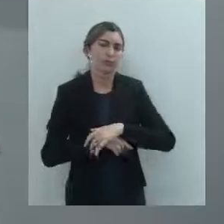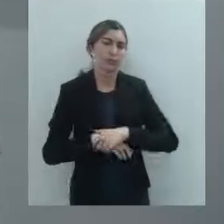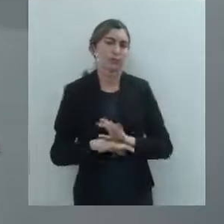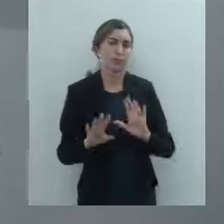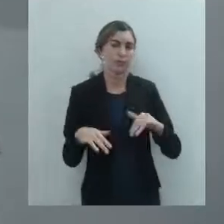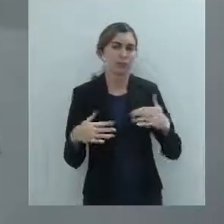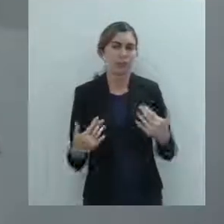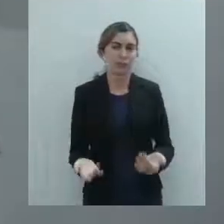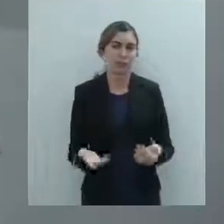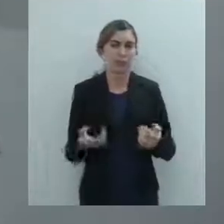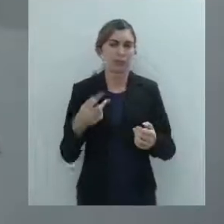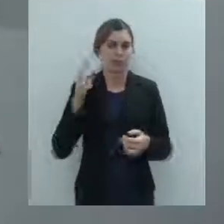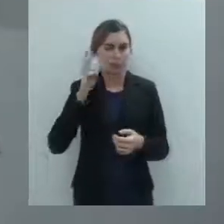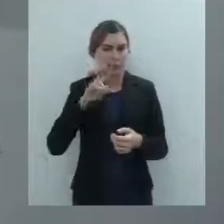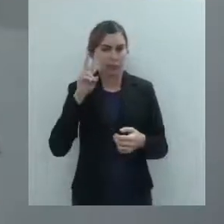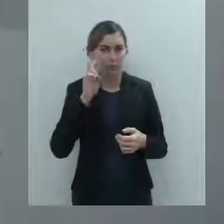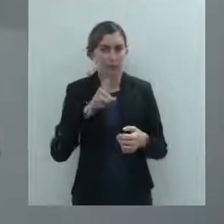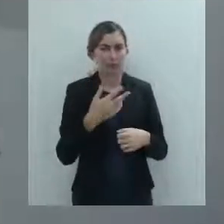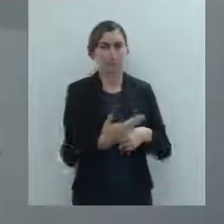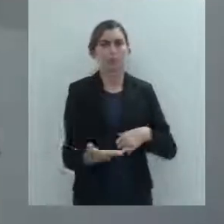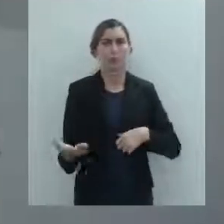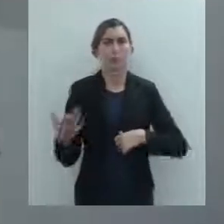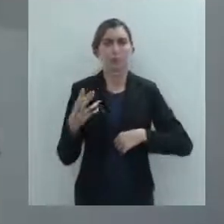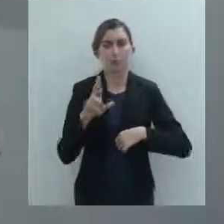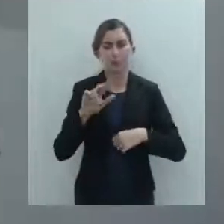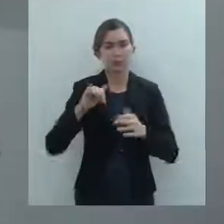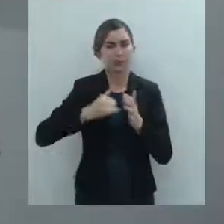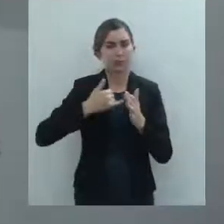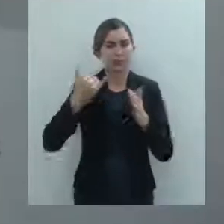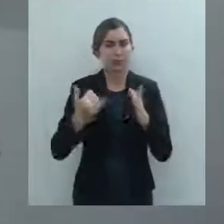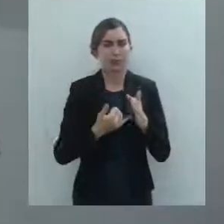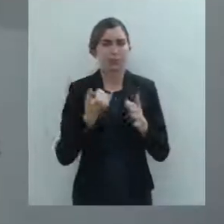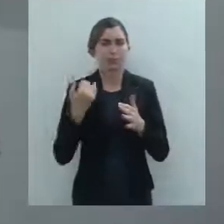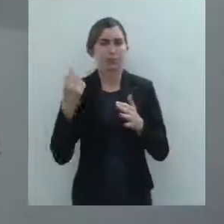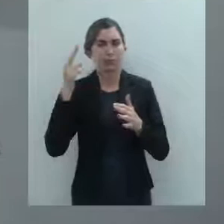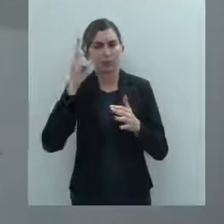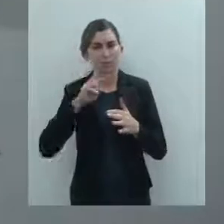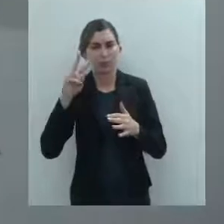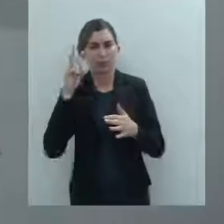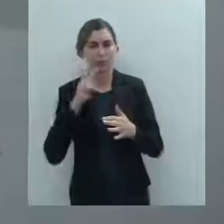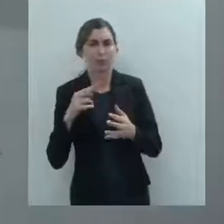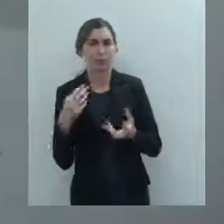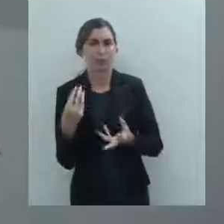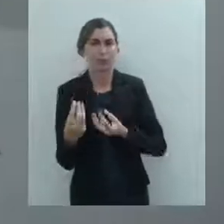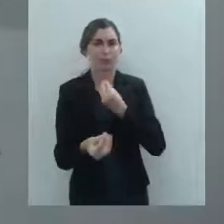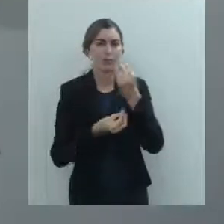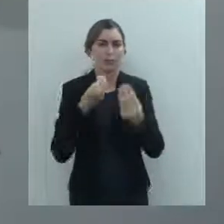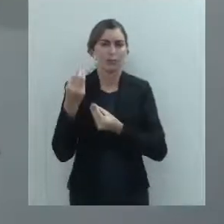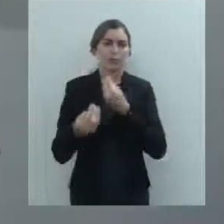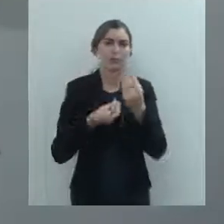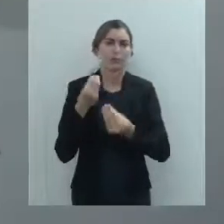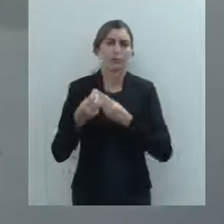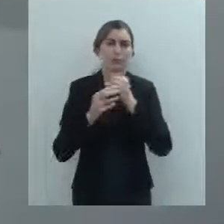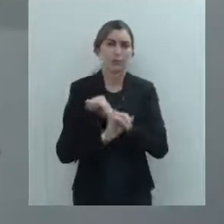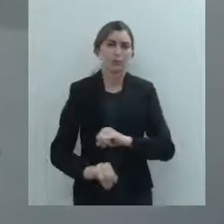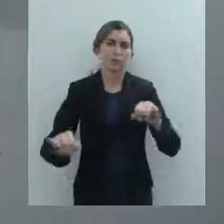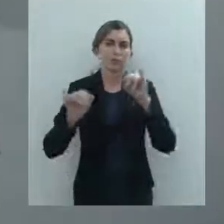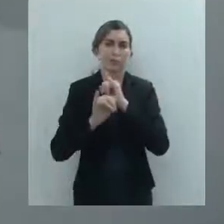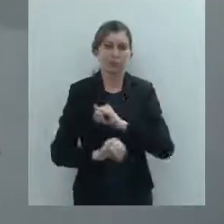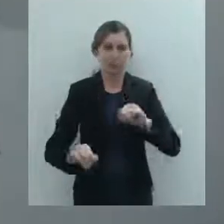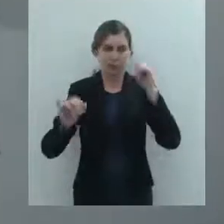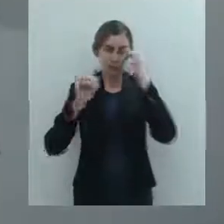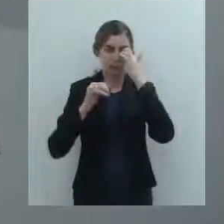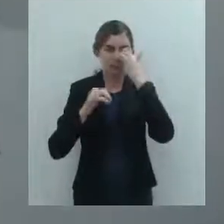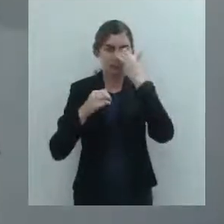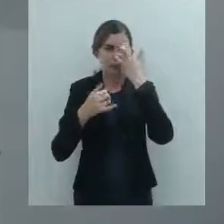então para a história o grafia é o registro da história é como ela será divulgada